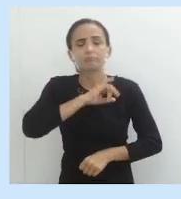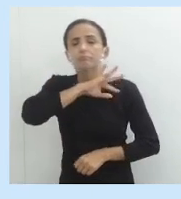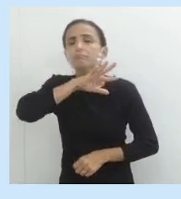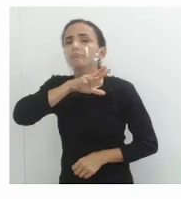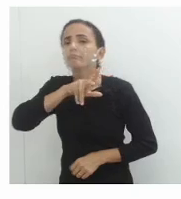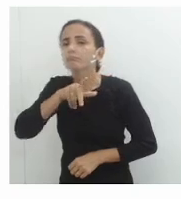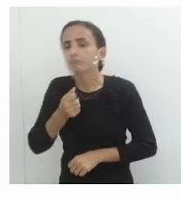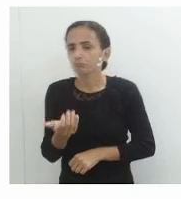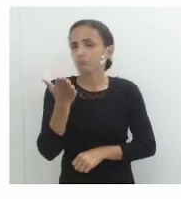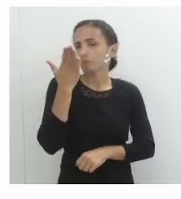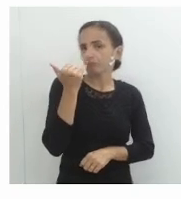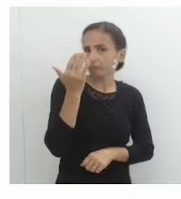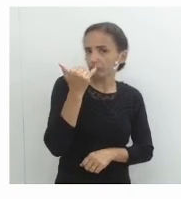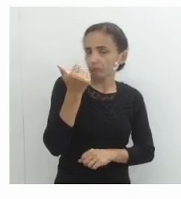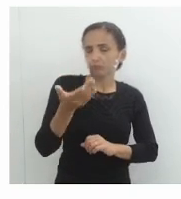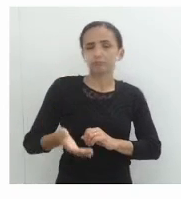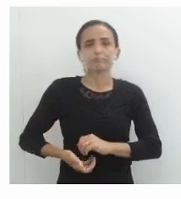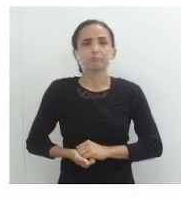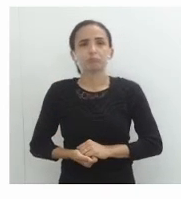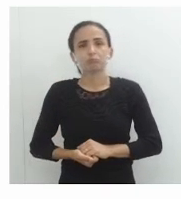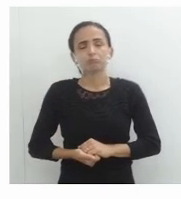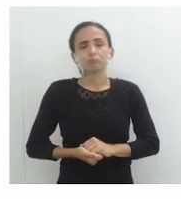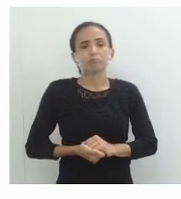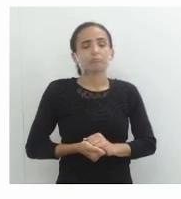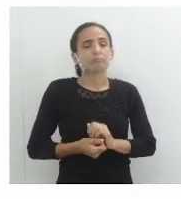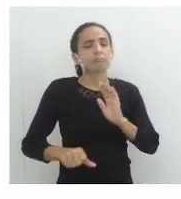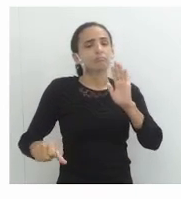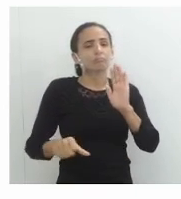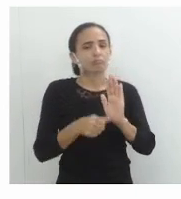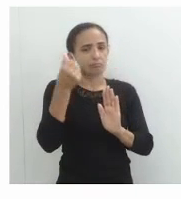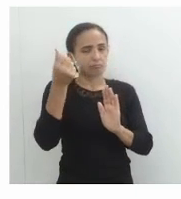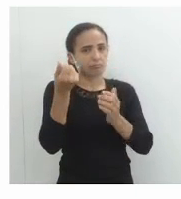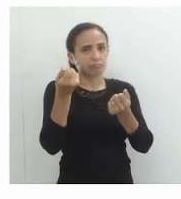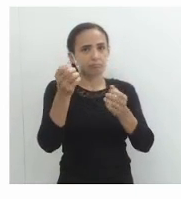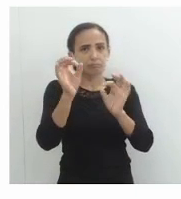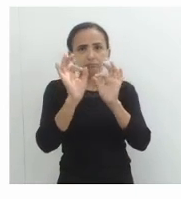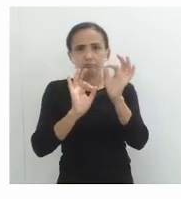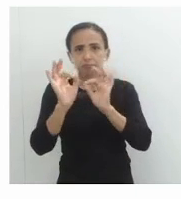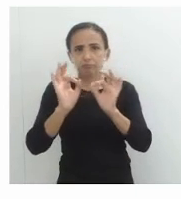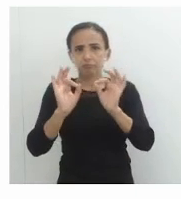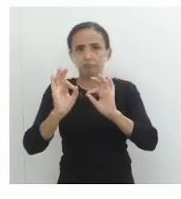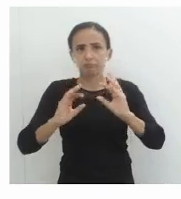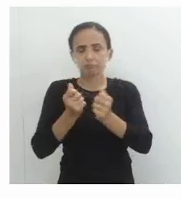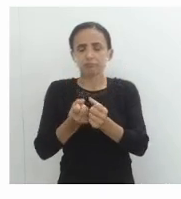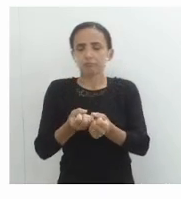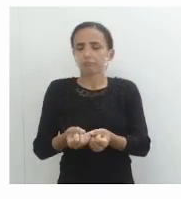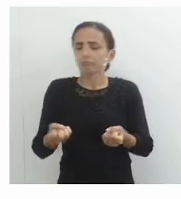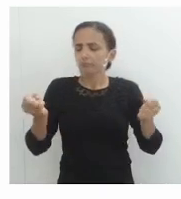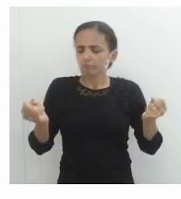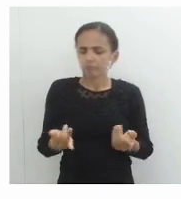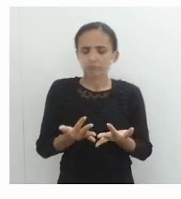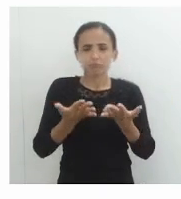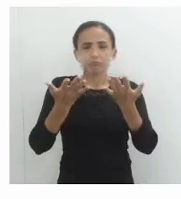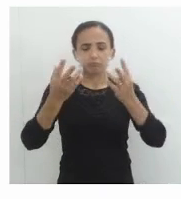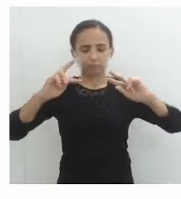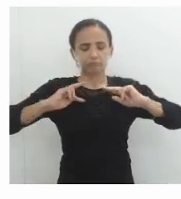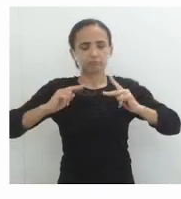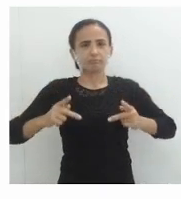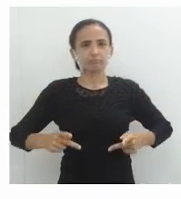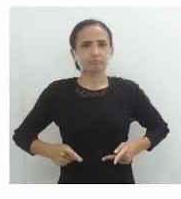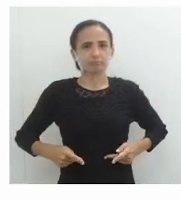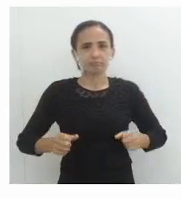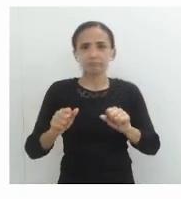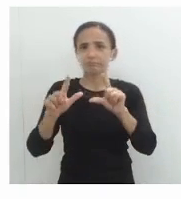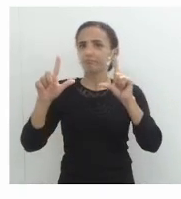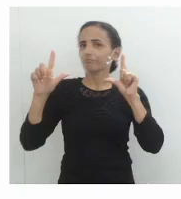defender. As primeiras esculturas pré-históricas têm como inspiração a figura humana, certo? Então,